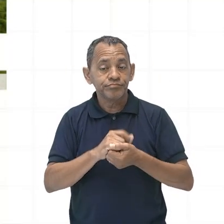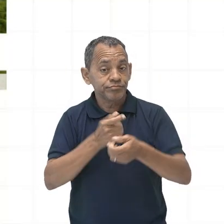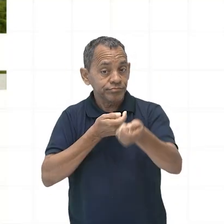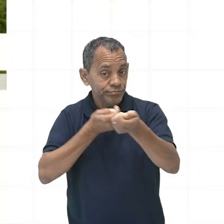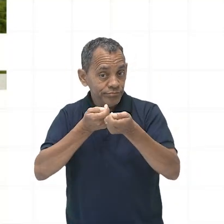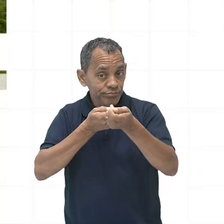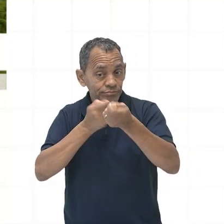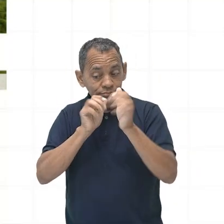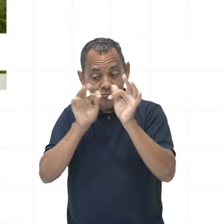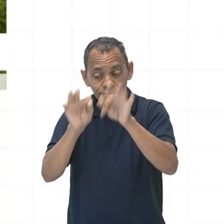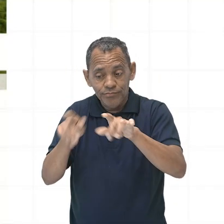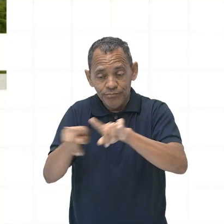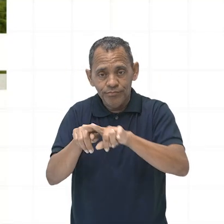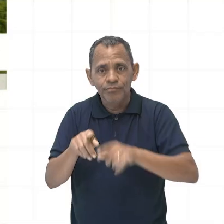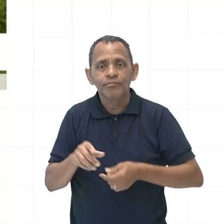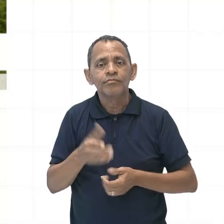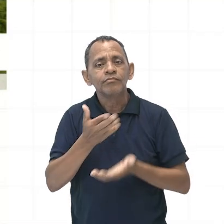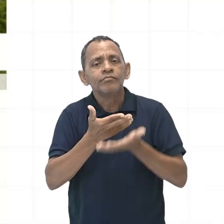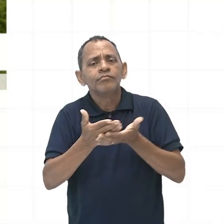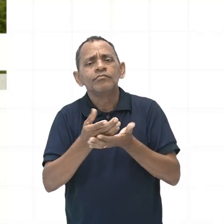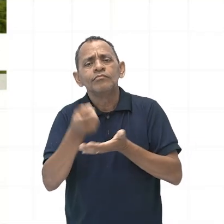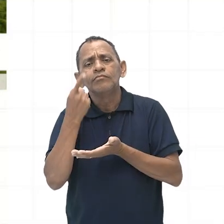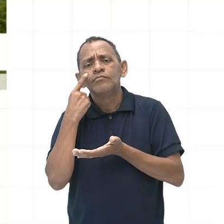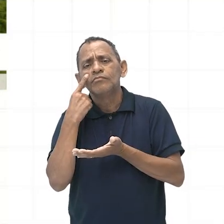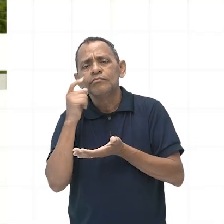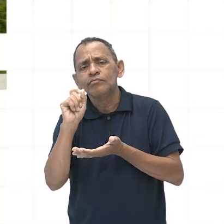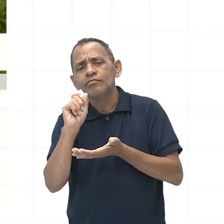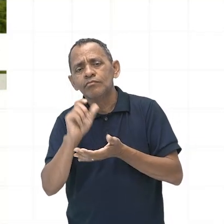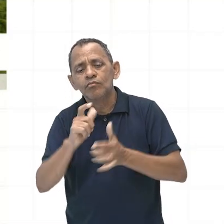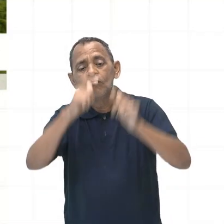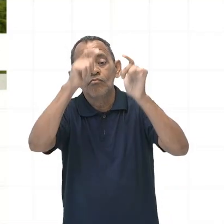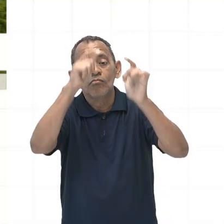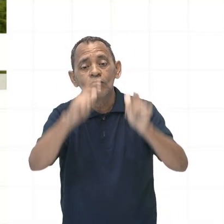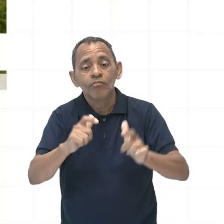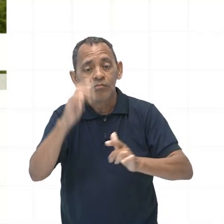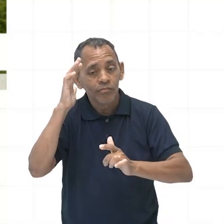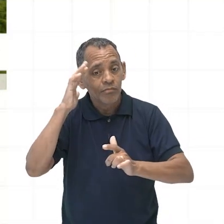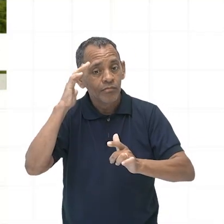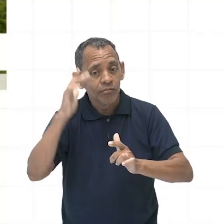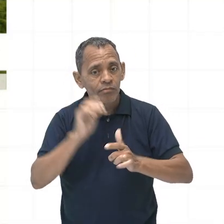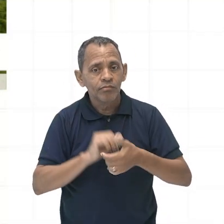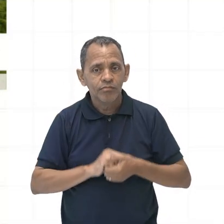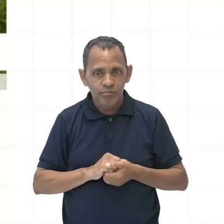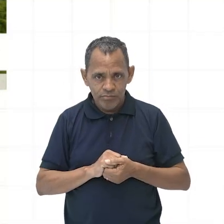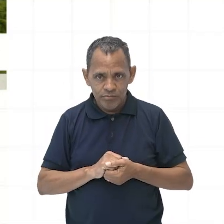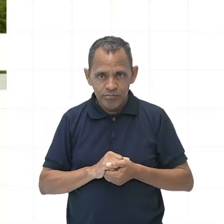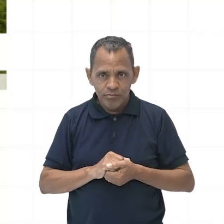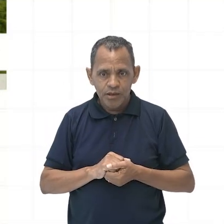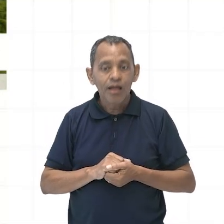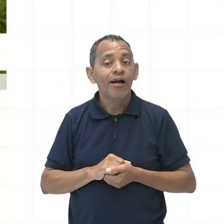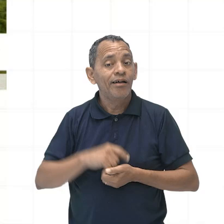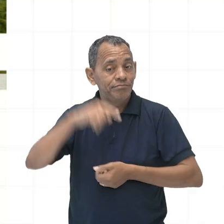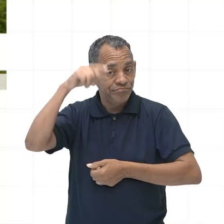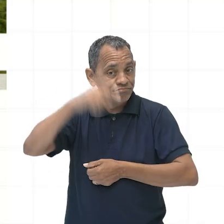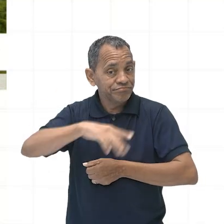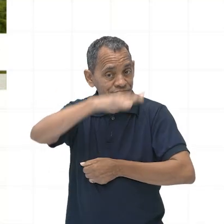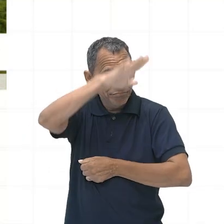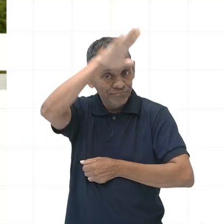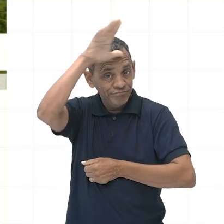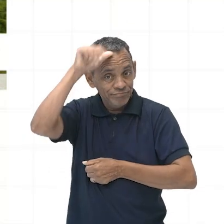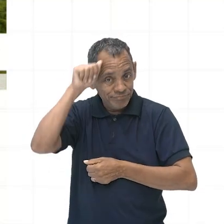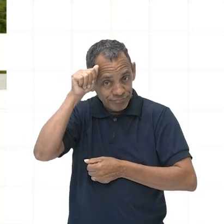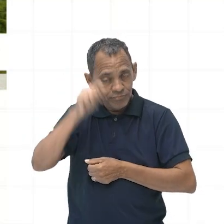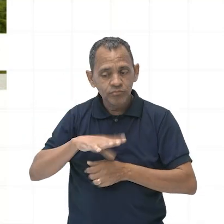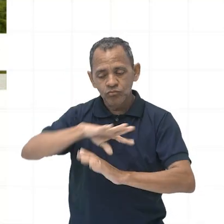a gente começa observando aqui, ó, aonde que essa operação ocorreu, que foi aqui na nossa Amazônia Legal, né?